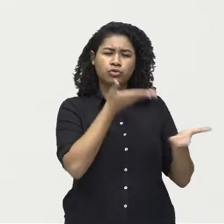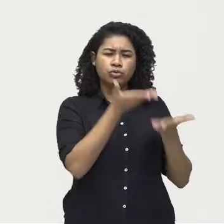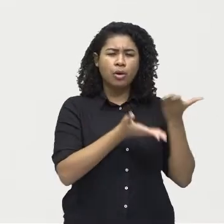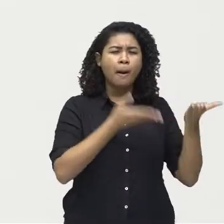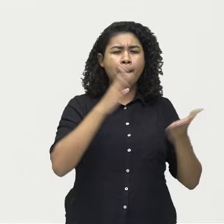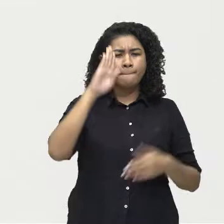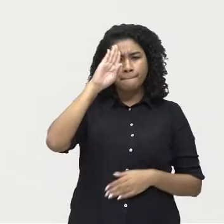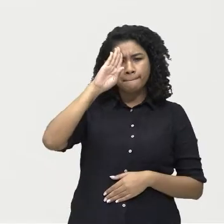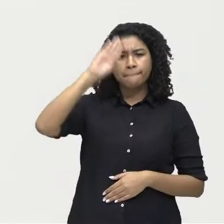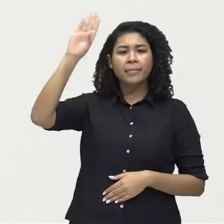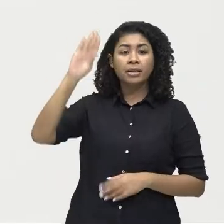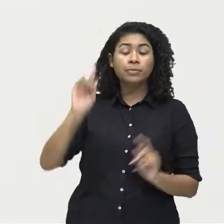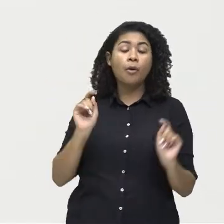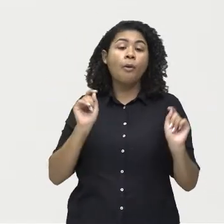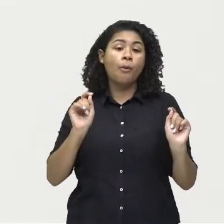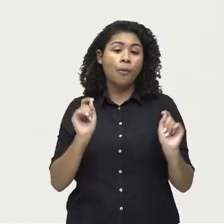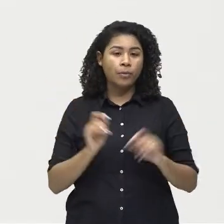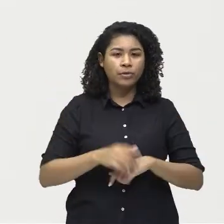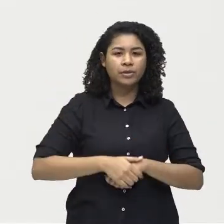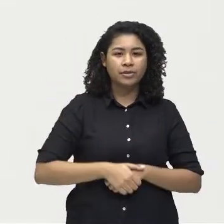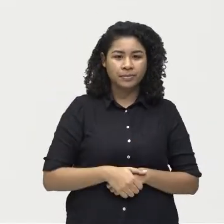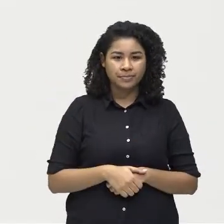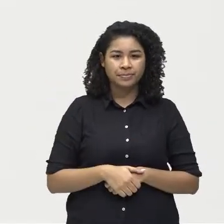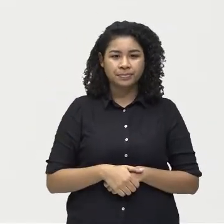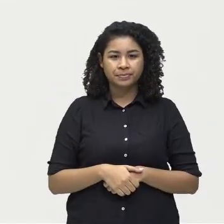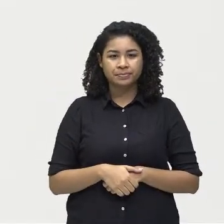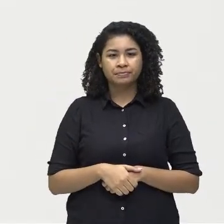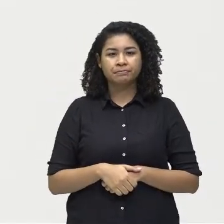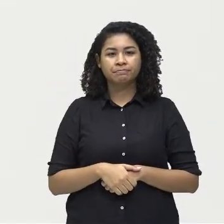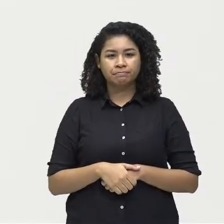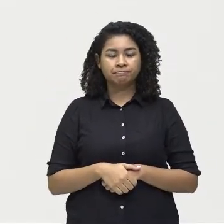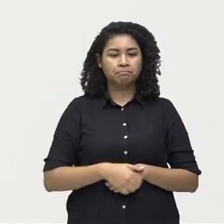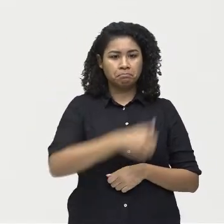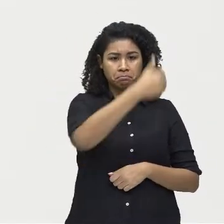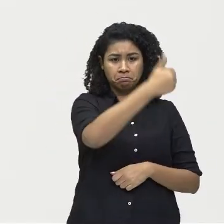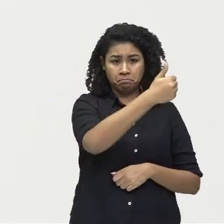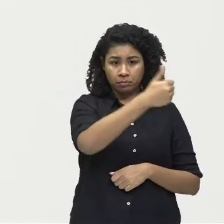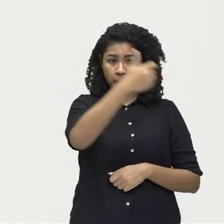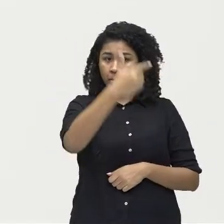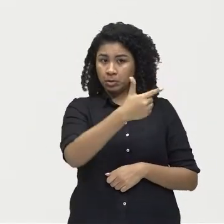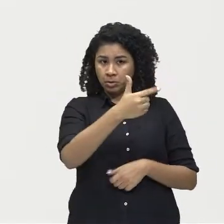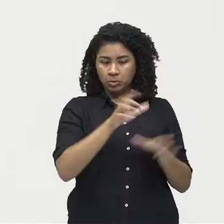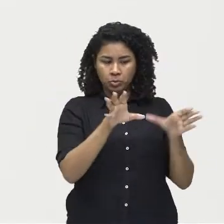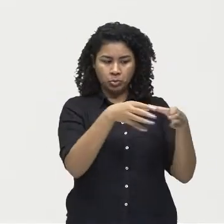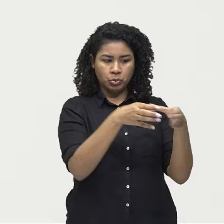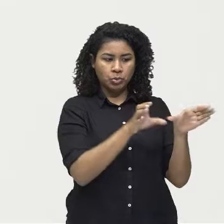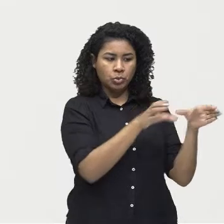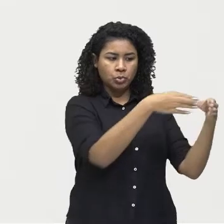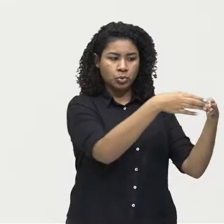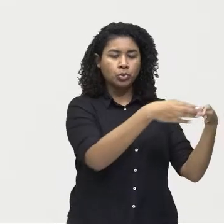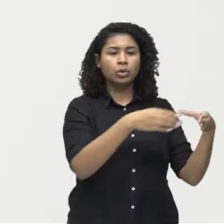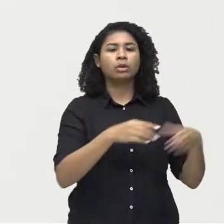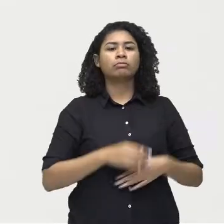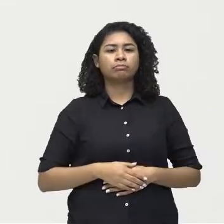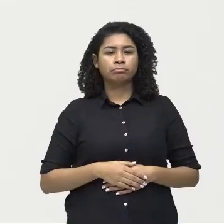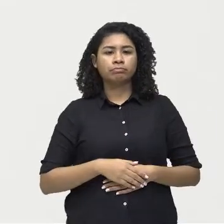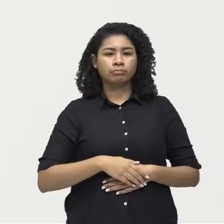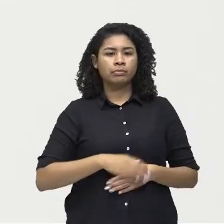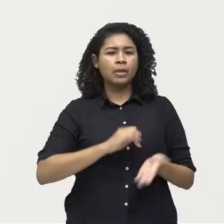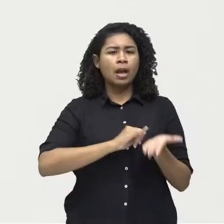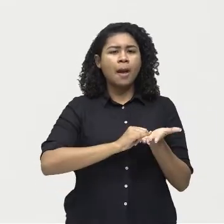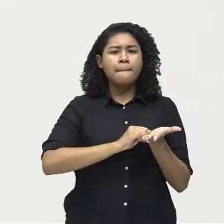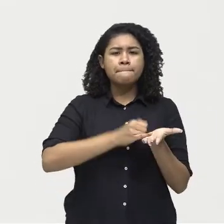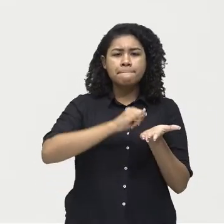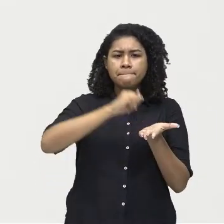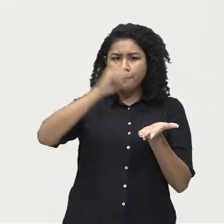que a gente pode destacar melhor era basicamente que tanto o primeiro e segundo estado tinham isenção fiscal. O